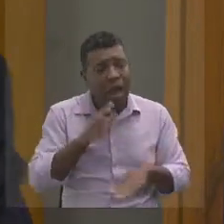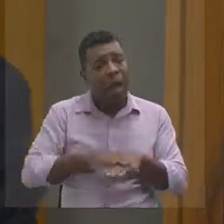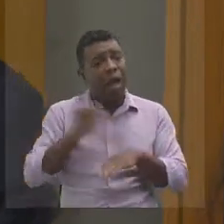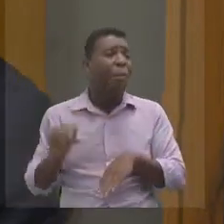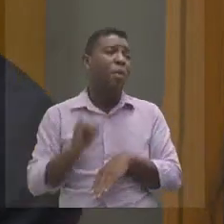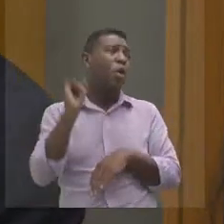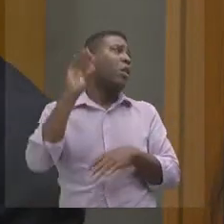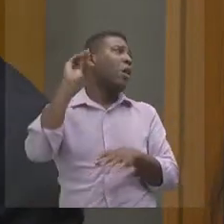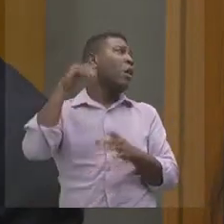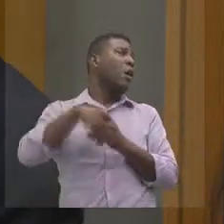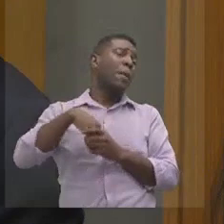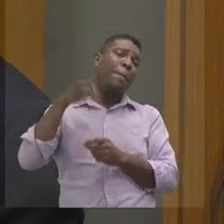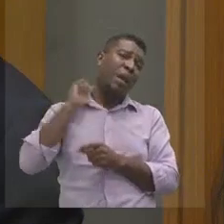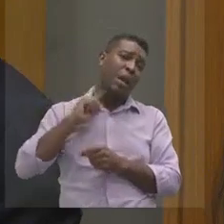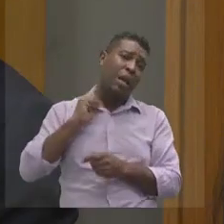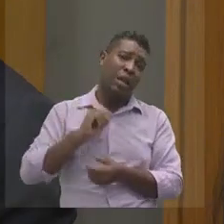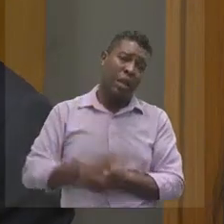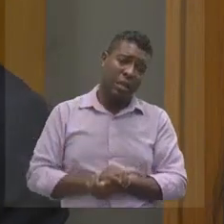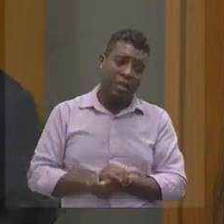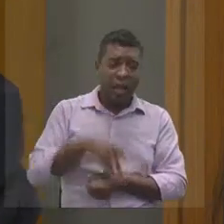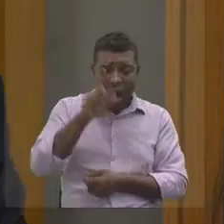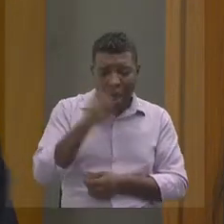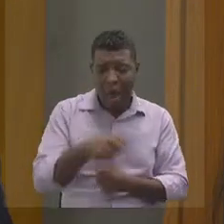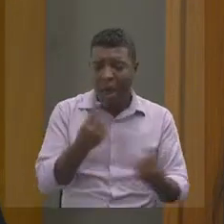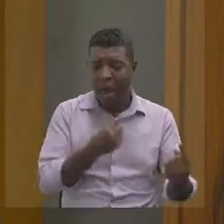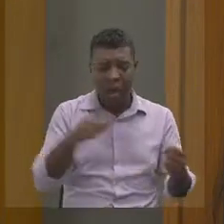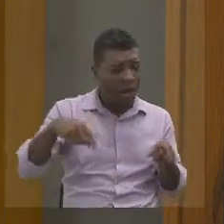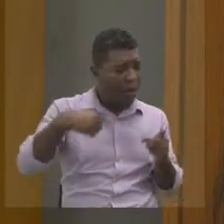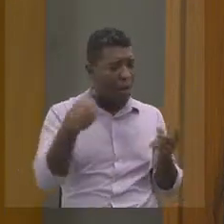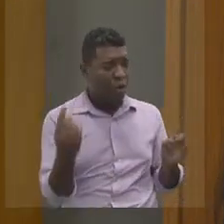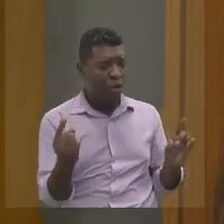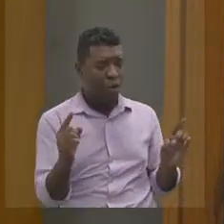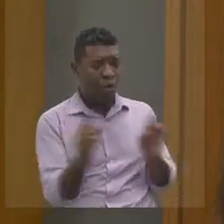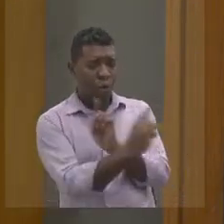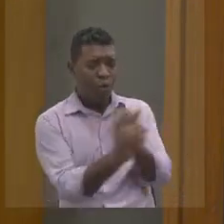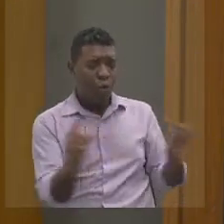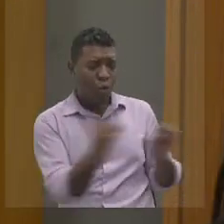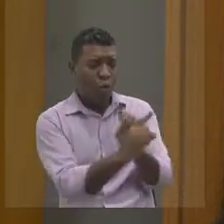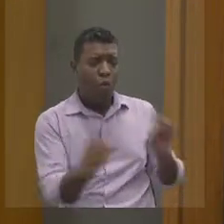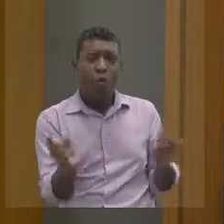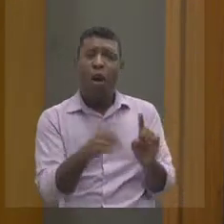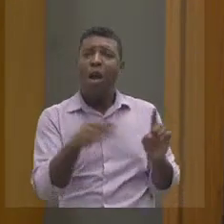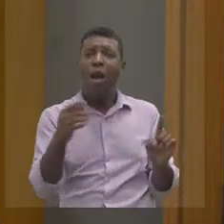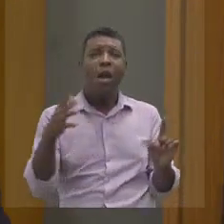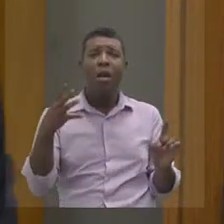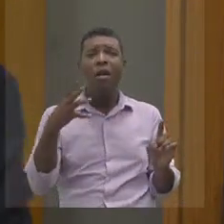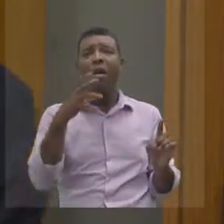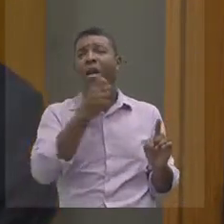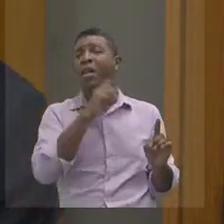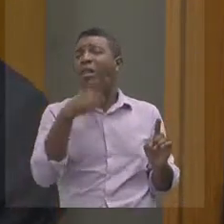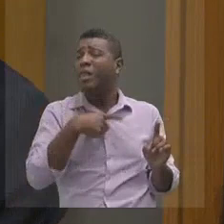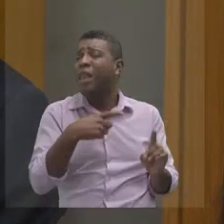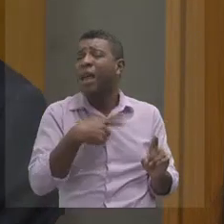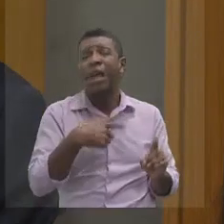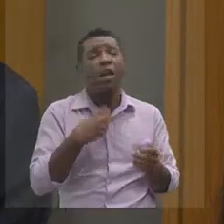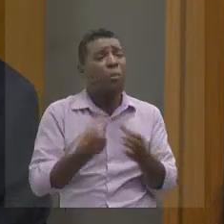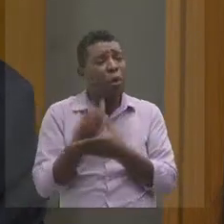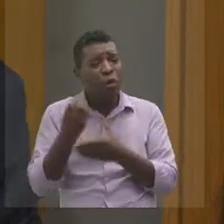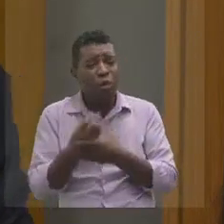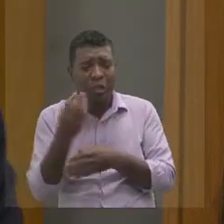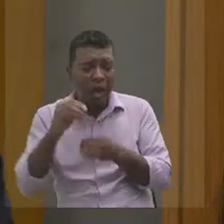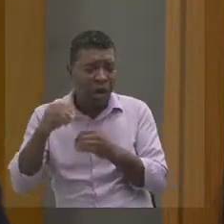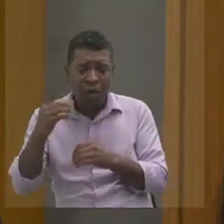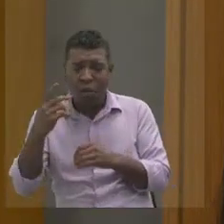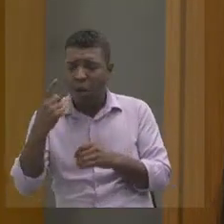é uma rodovia que é um corredor fenomenal extraordinários com a meta da produção do triângulo